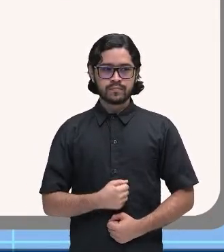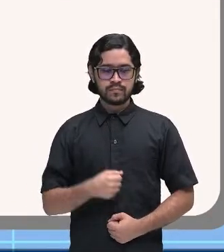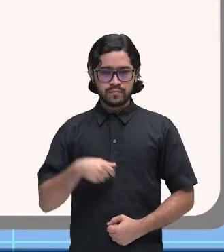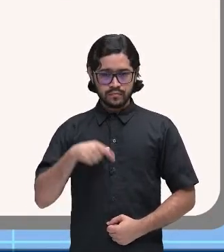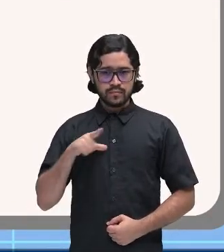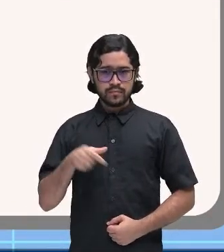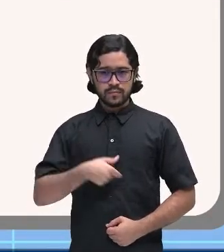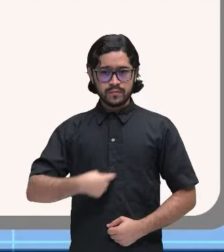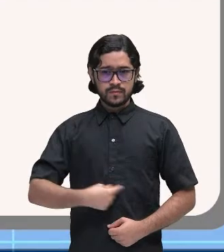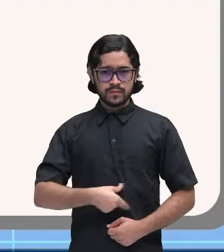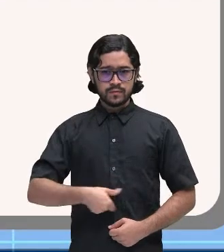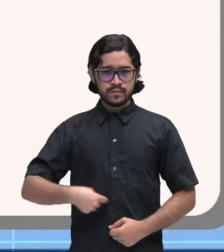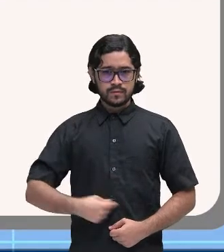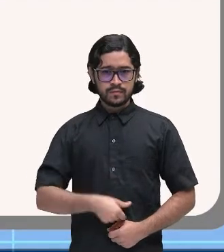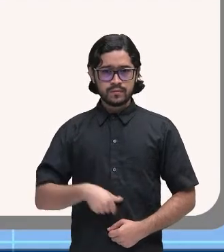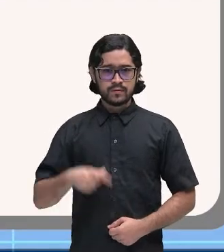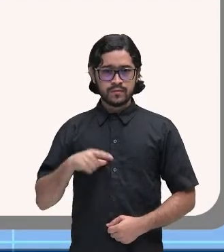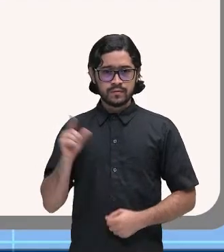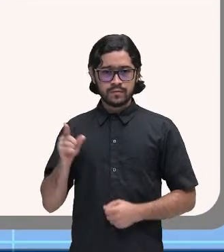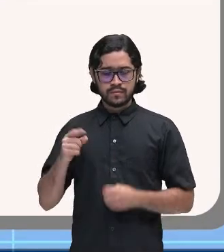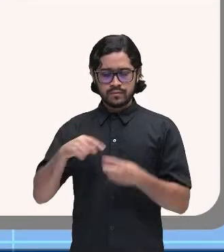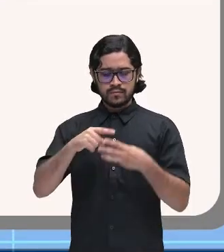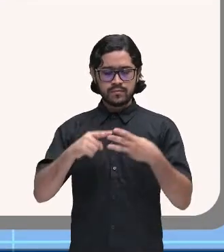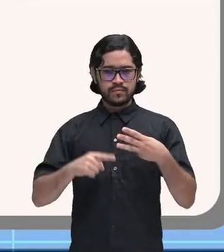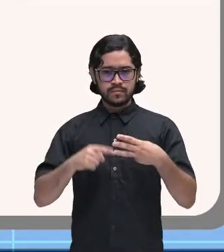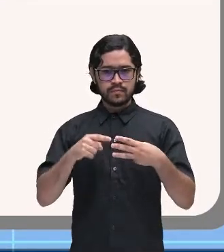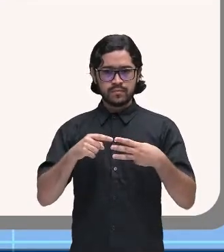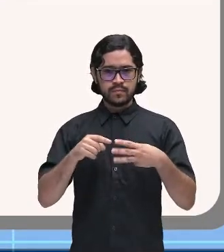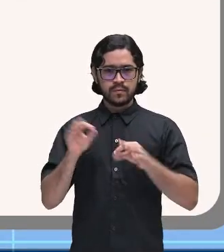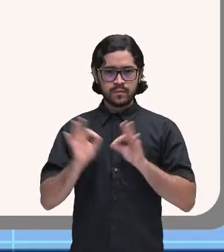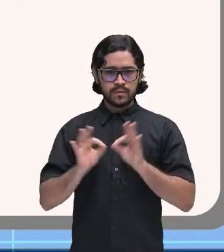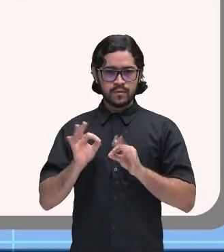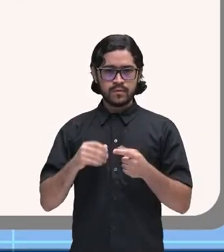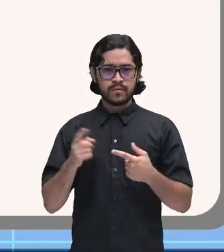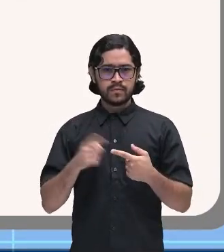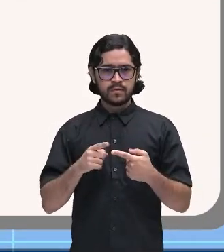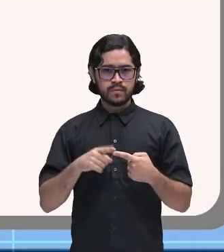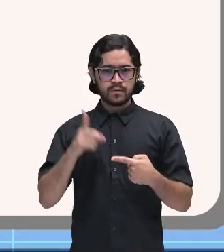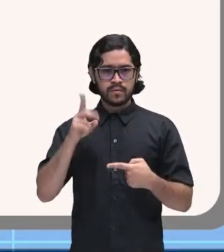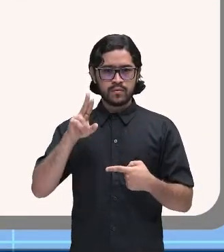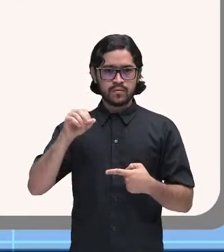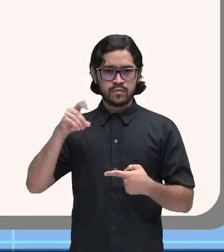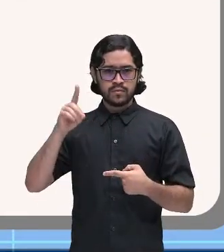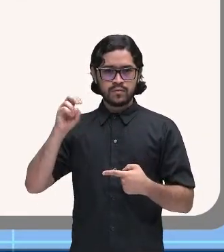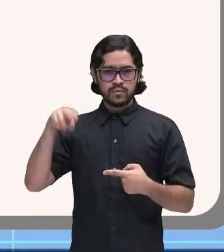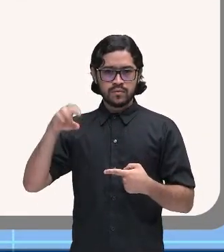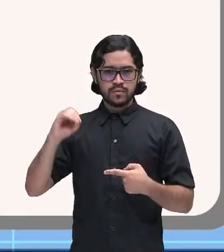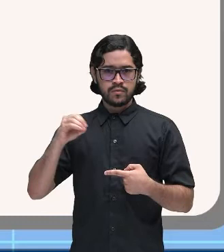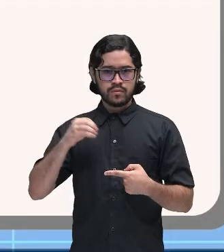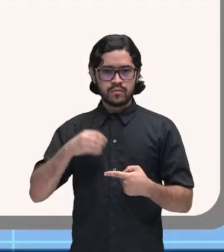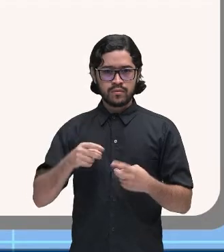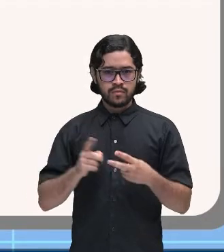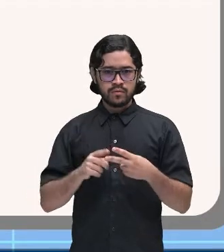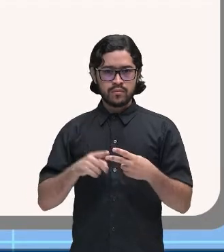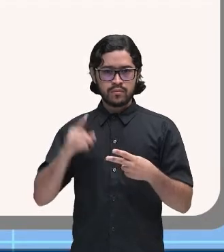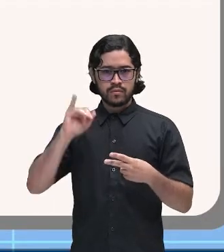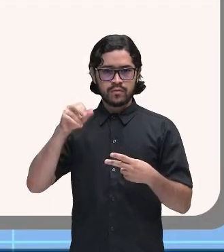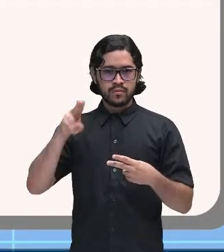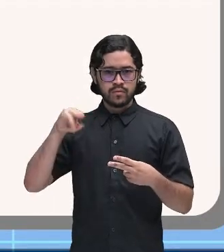nós temos uma tripla composição aí. O duodeno, que é a parte inicial, o jejuno e o ilho,